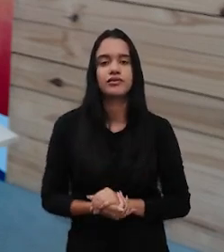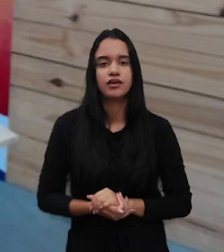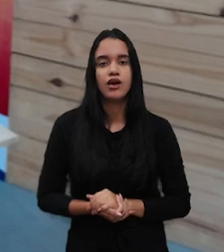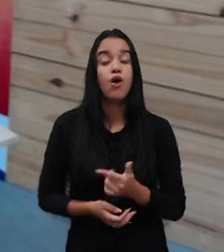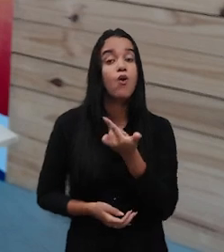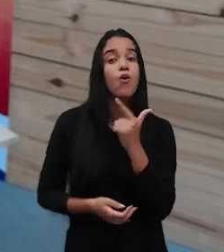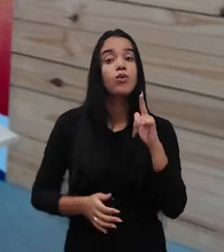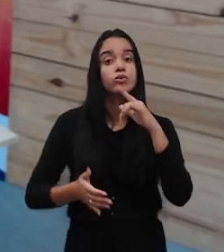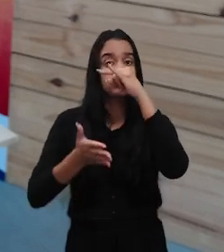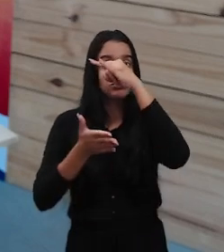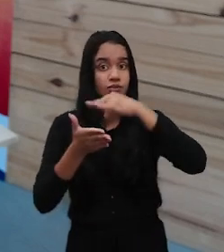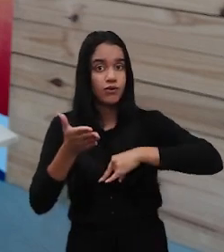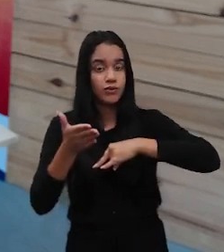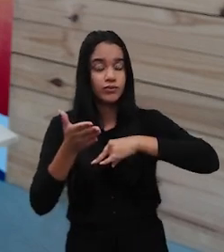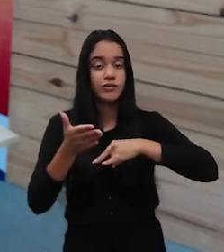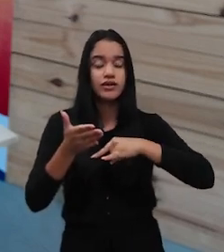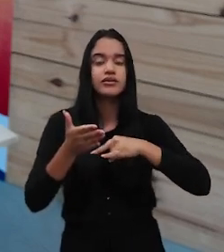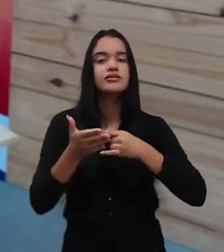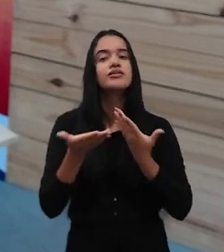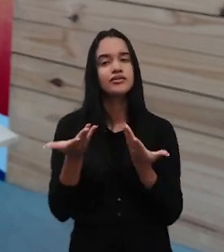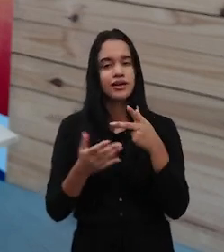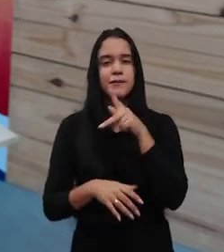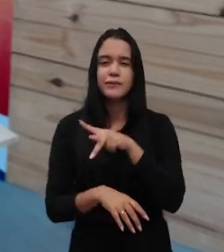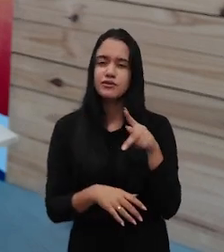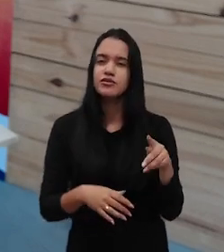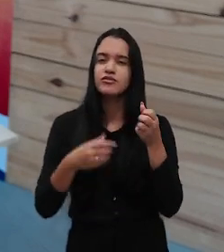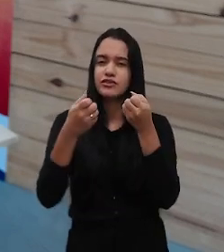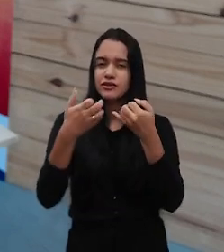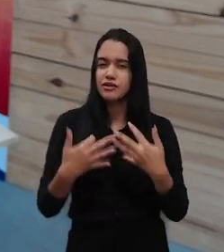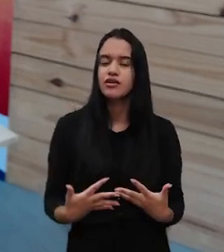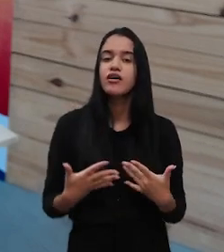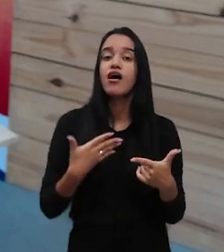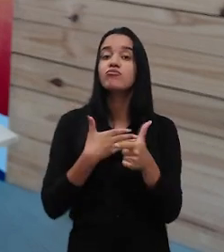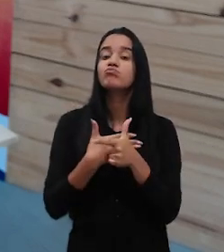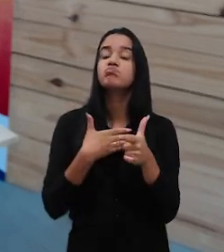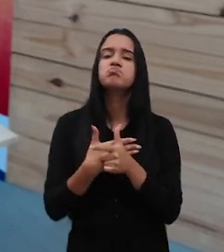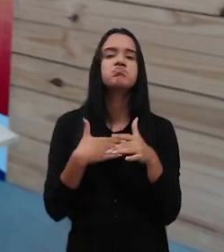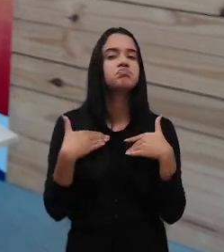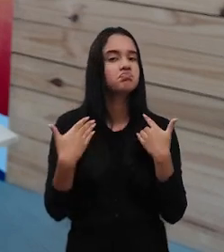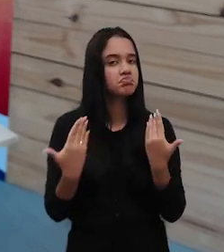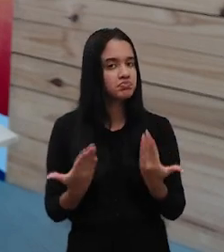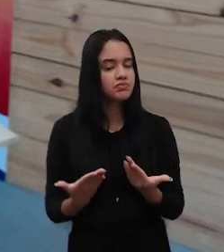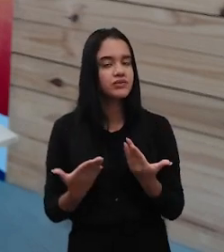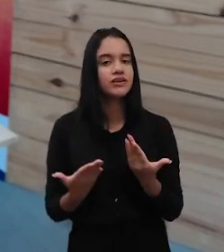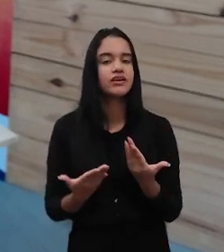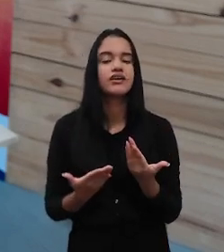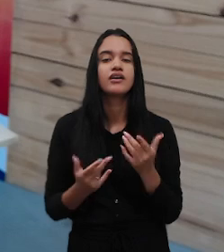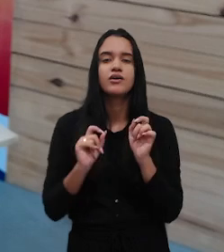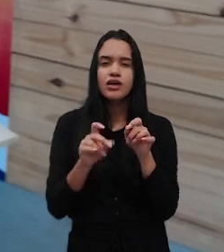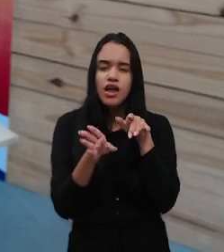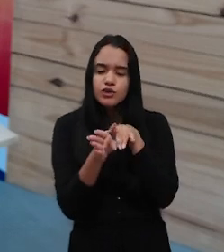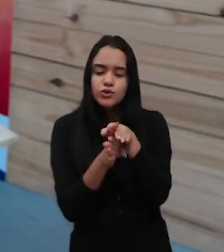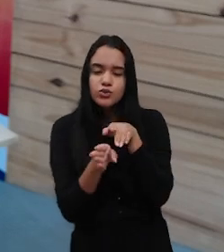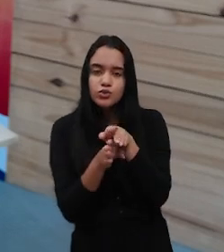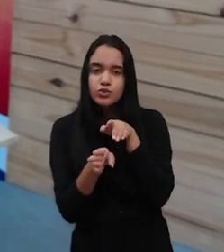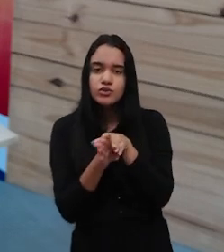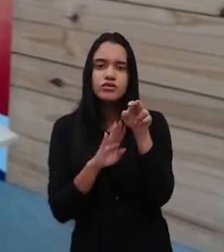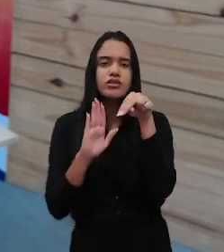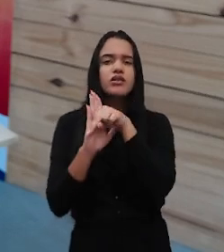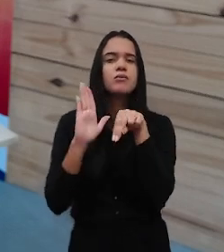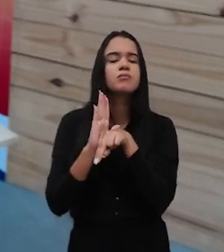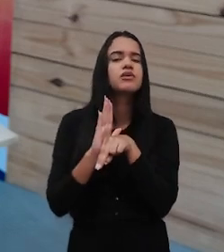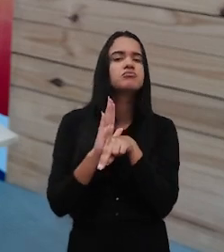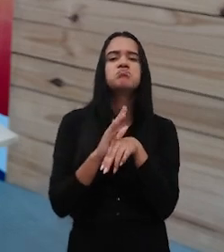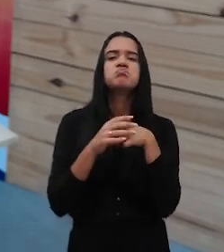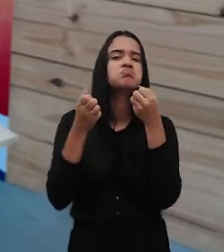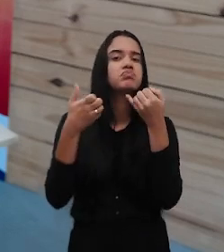outro documento a ser dito aqui, que a professora vai nos esclarecer qual a sua função, que é a respeito da instrução normativa. O que a senhora poderia